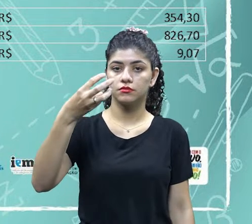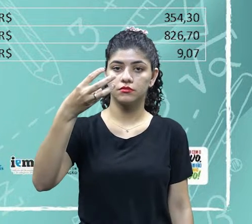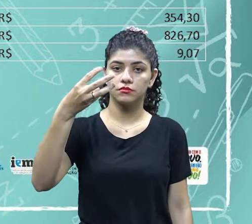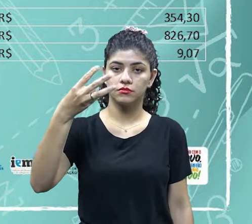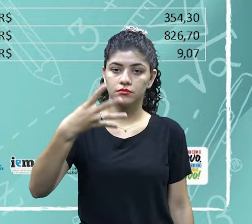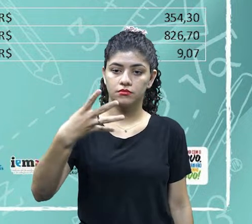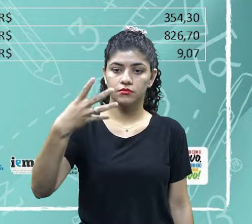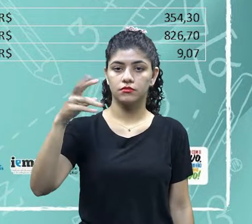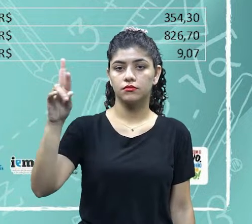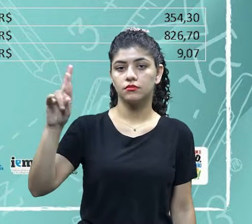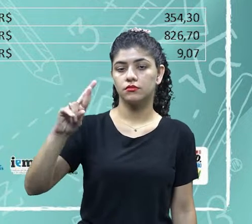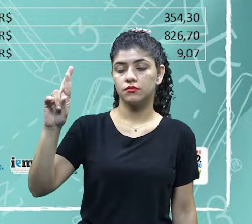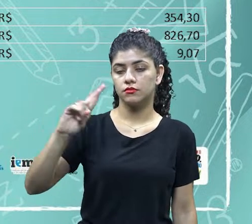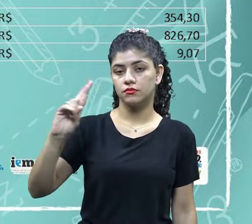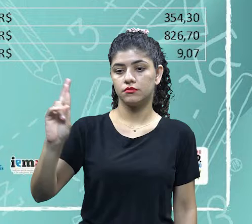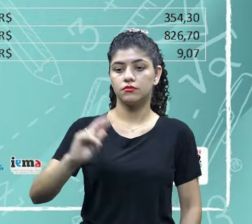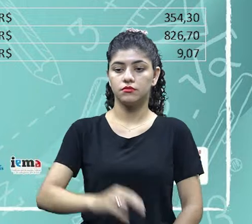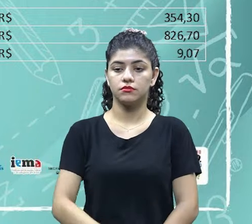R$